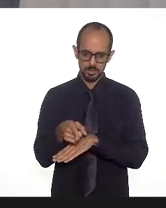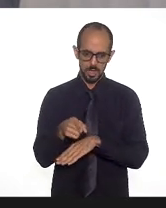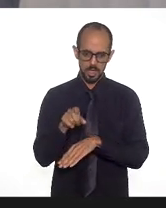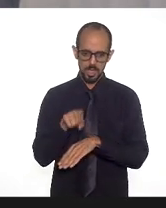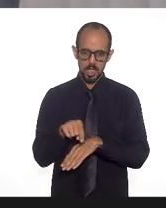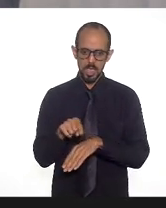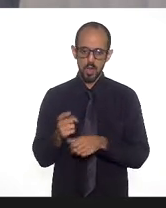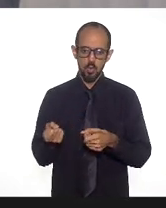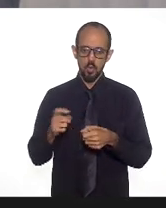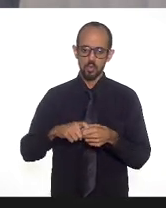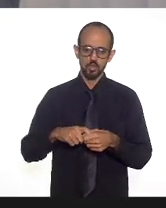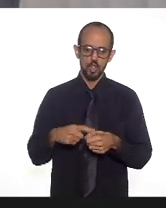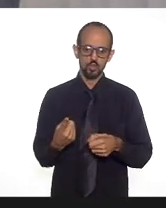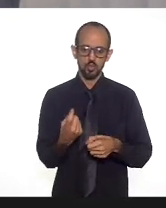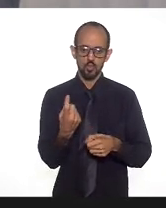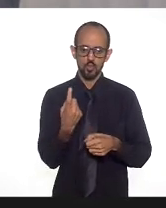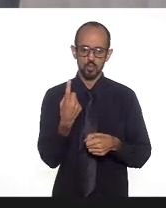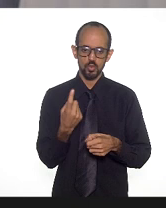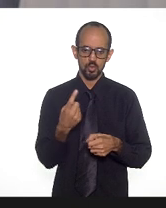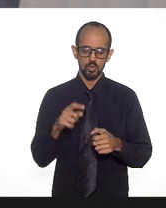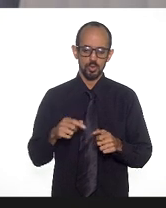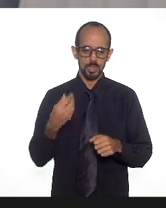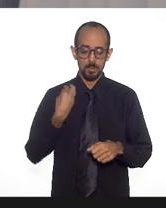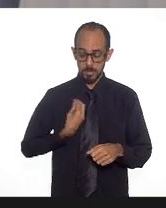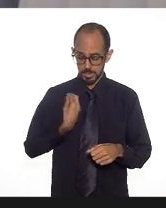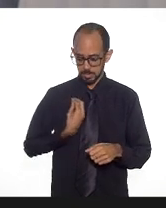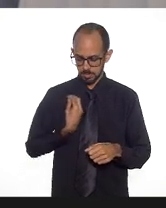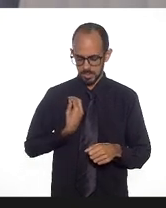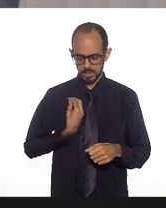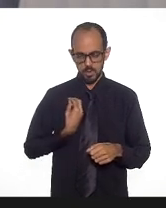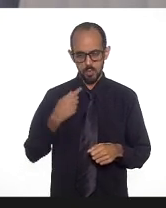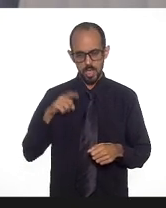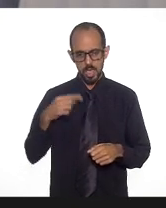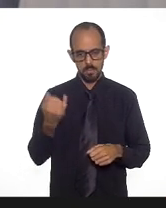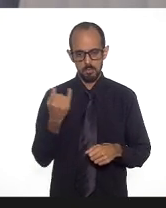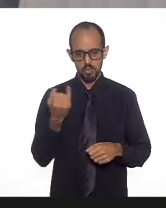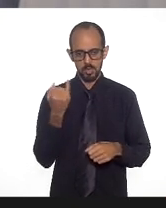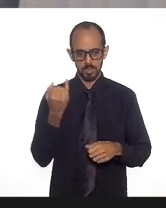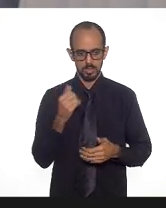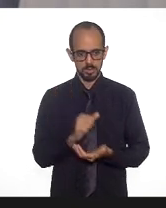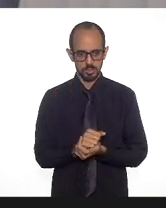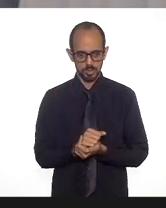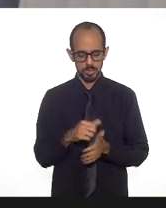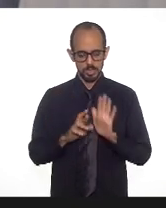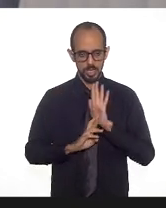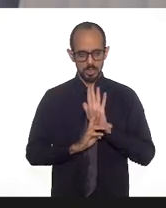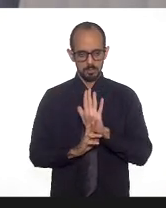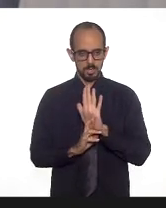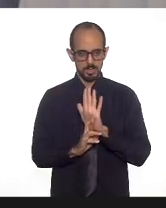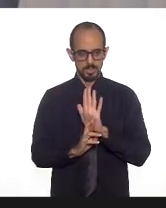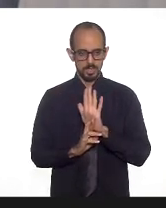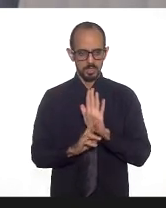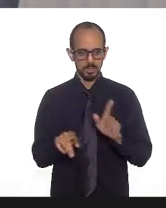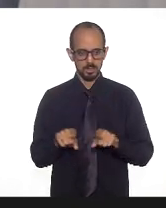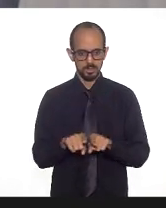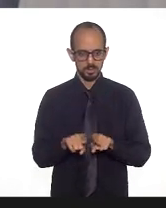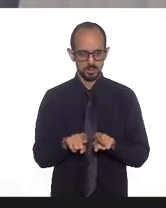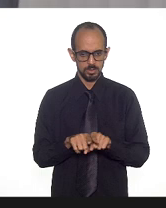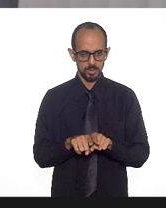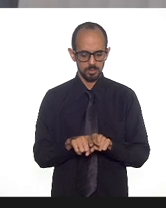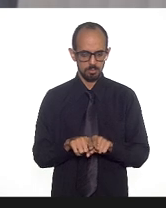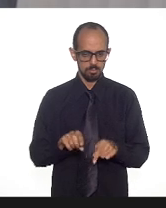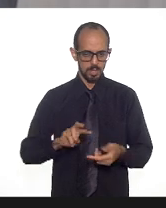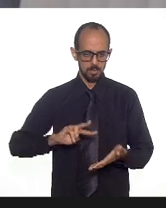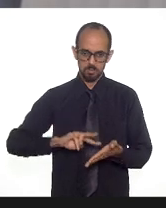nós a participação desse consórcio é muito importante e ele representa um avanço significativo na